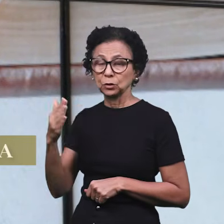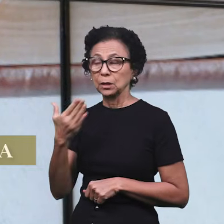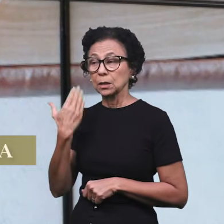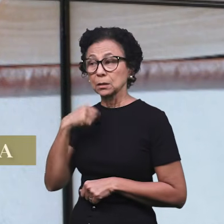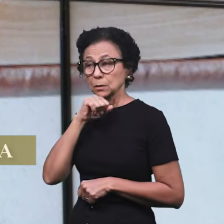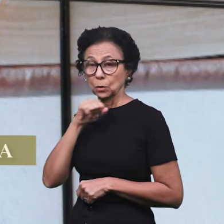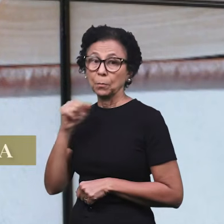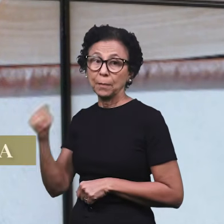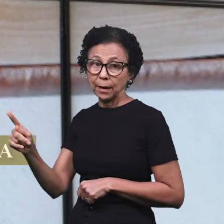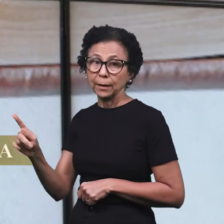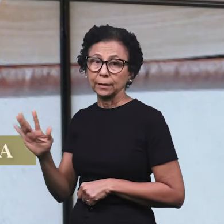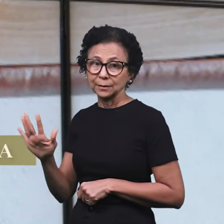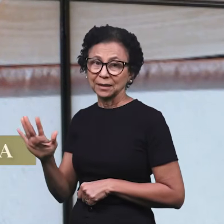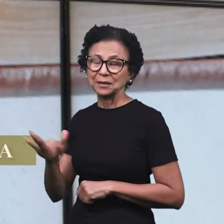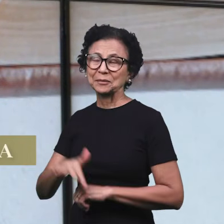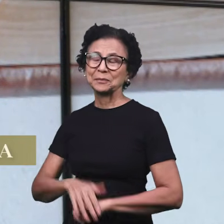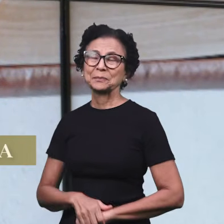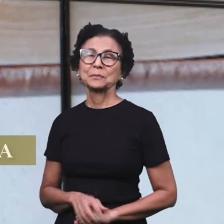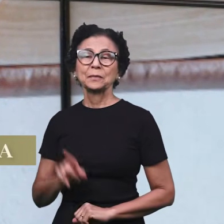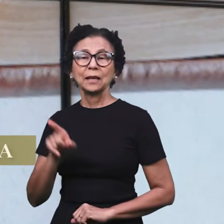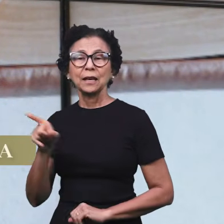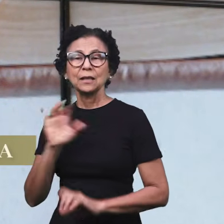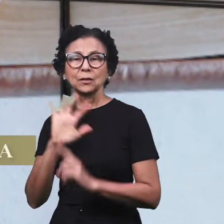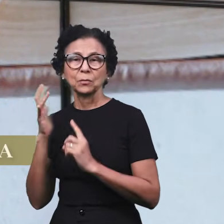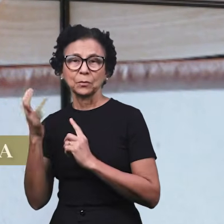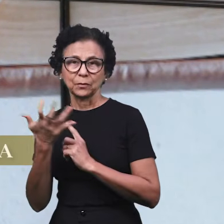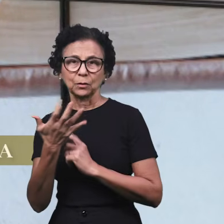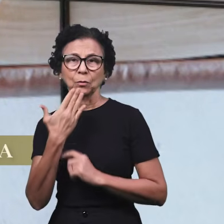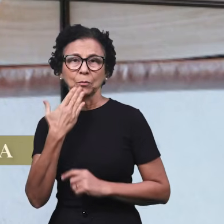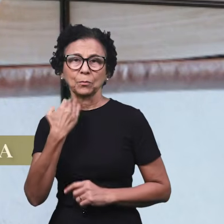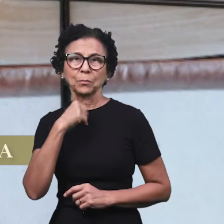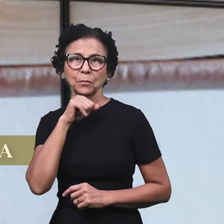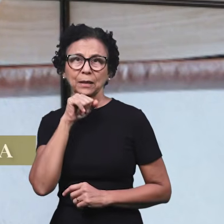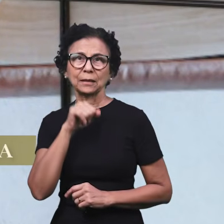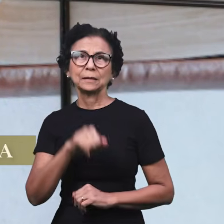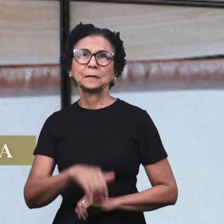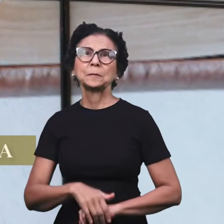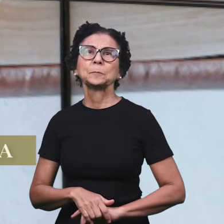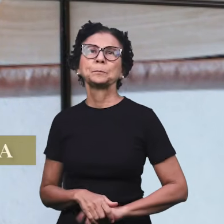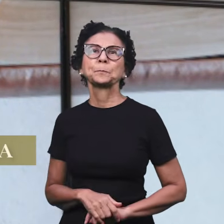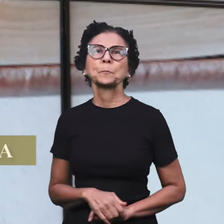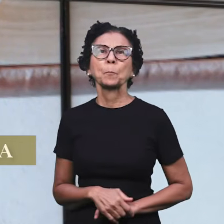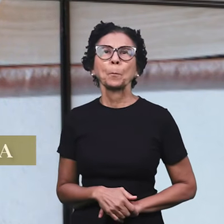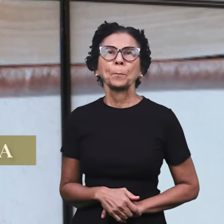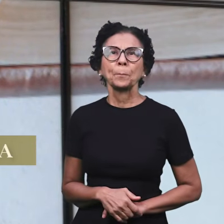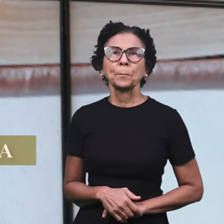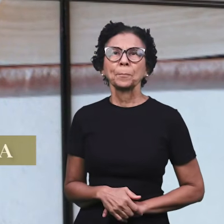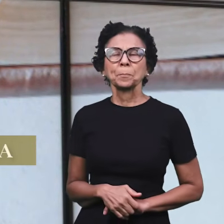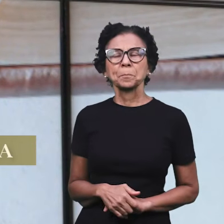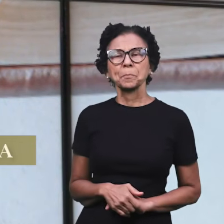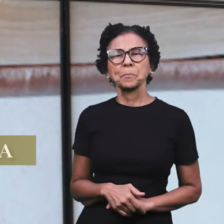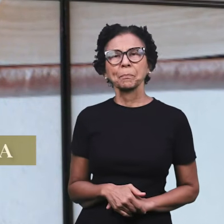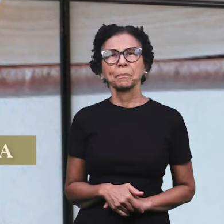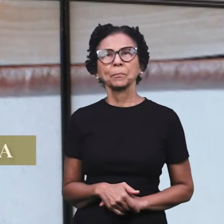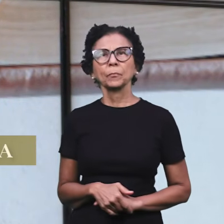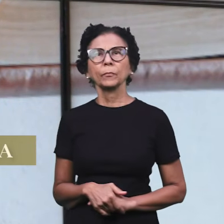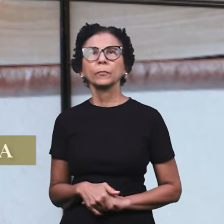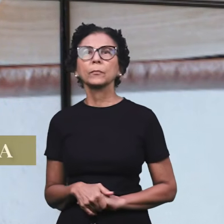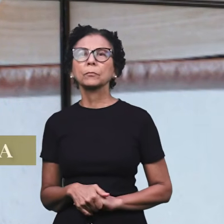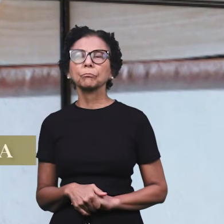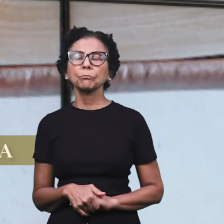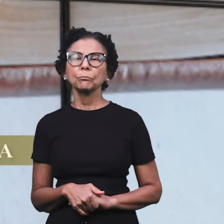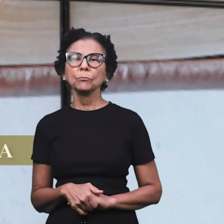lidamos com os nossos filhos, nós precisamos ter o aconchego do lar. É um ombro amigo, é